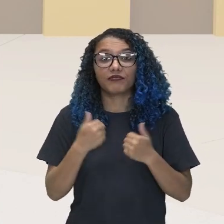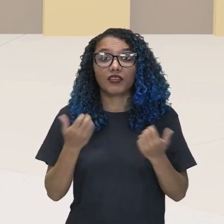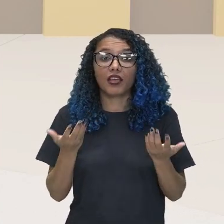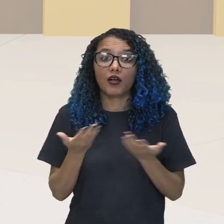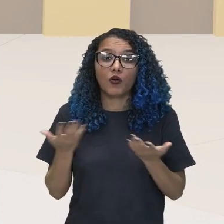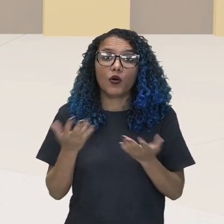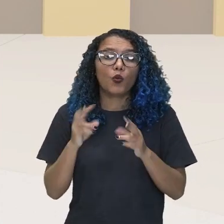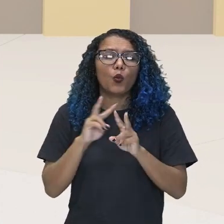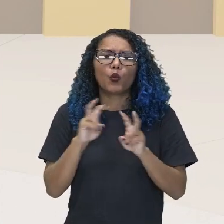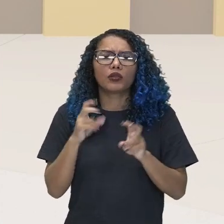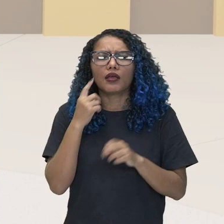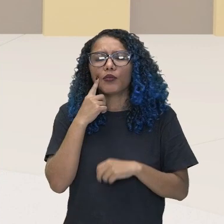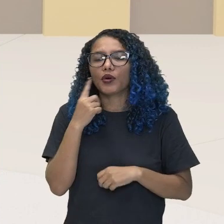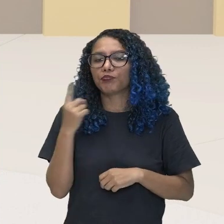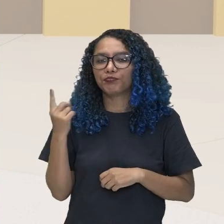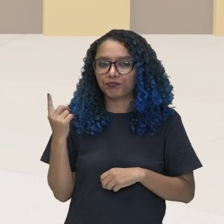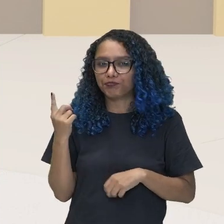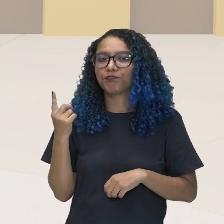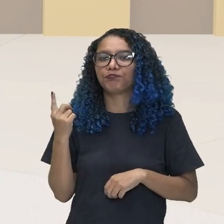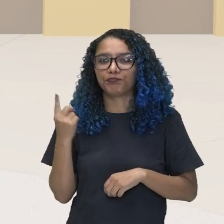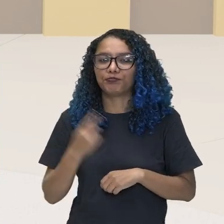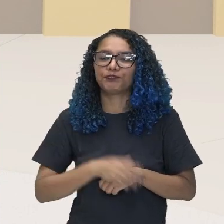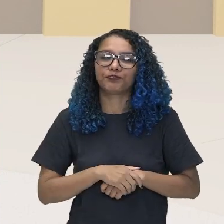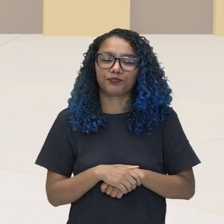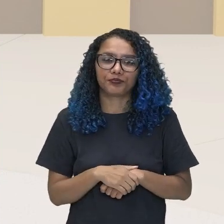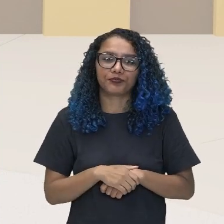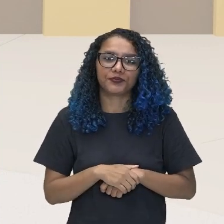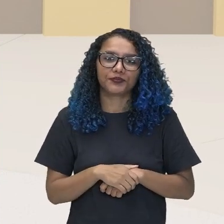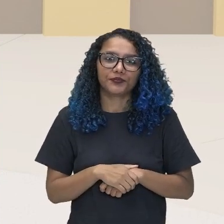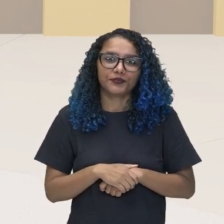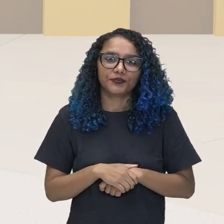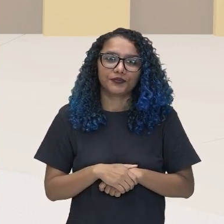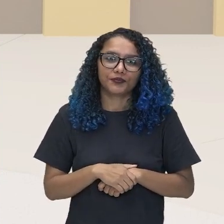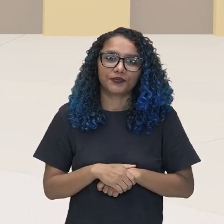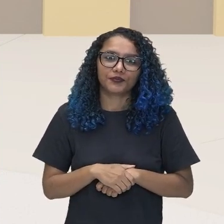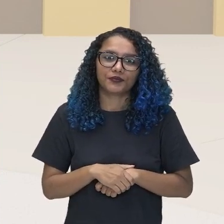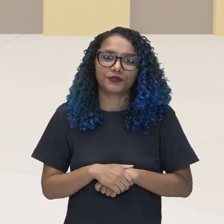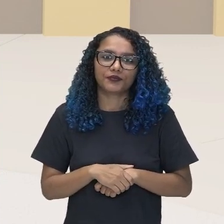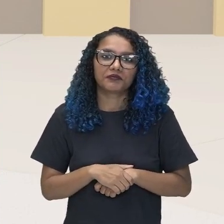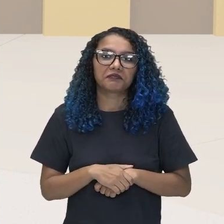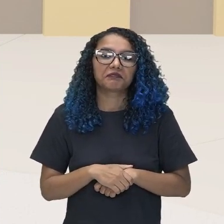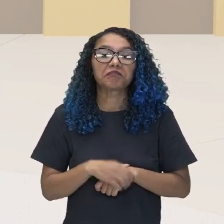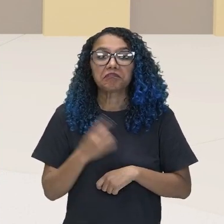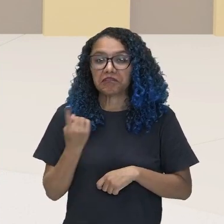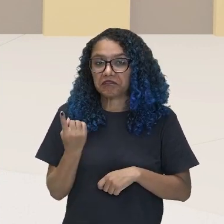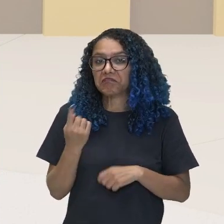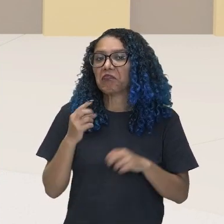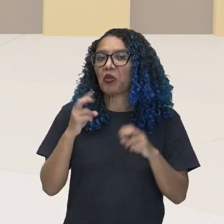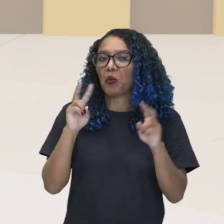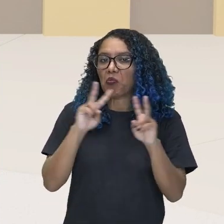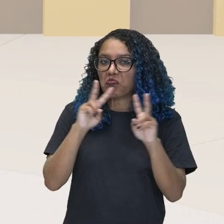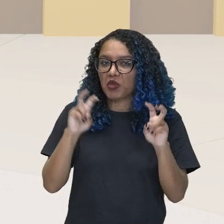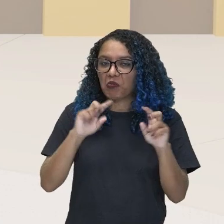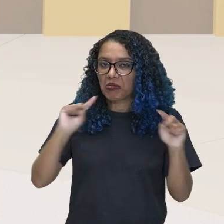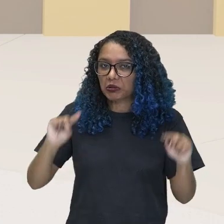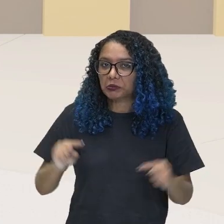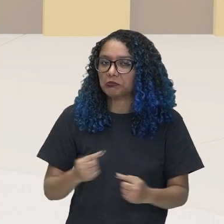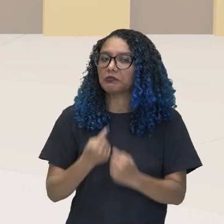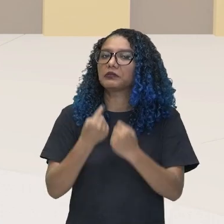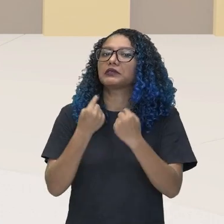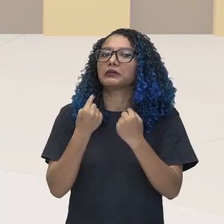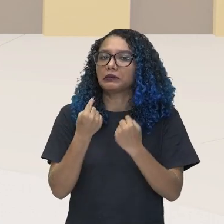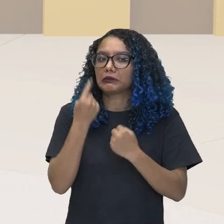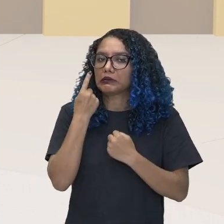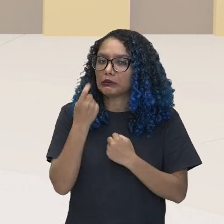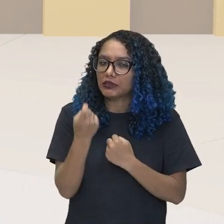a compreensão de si mesmo. Que tema desafiador, né? Compreender a